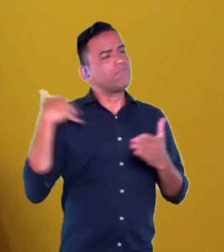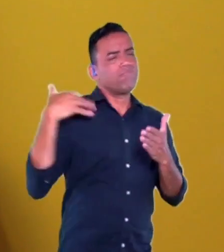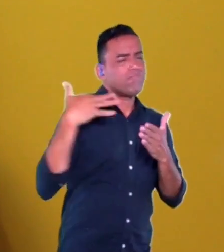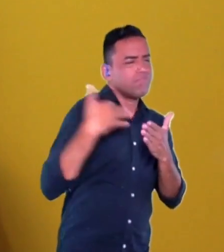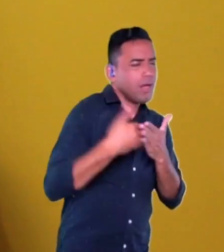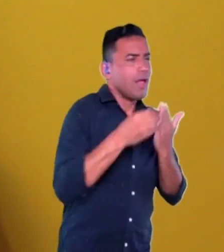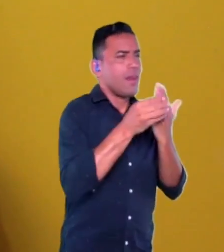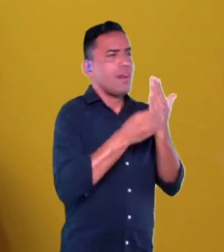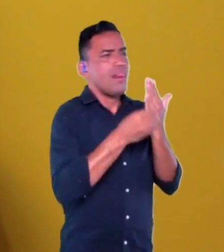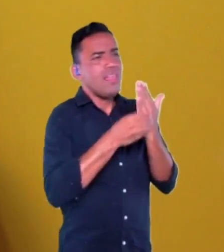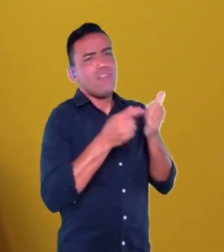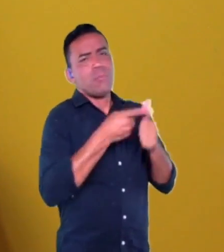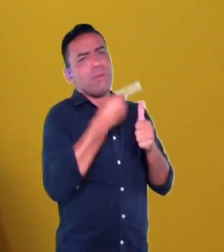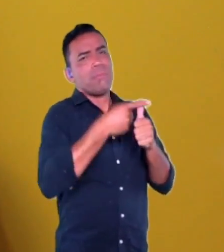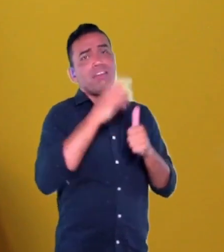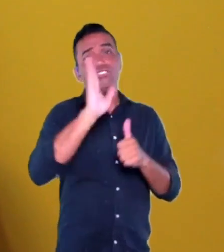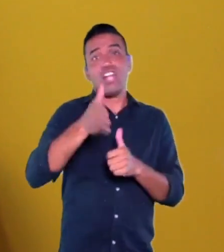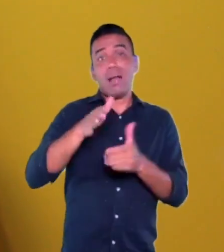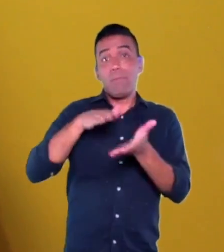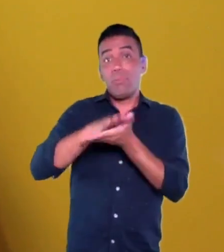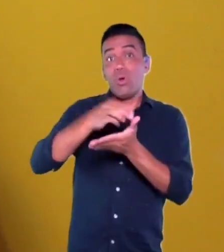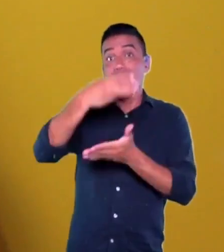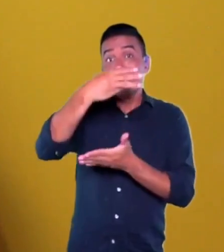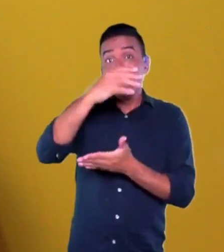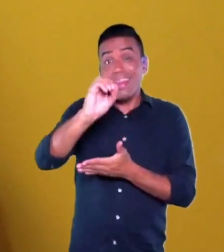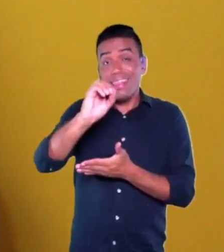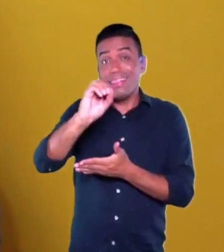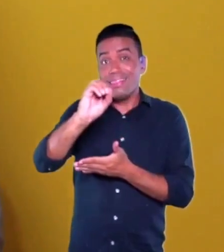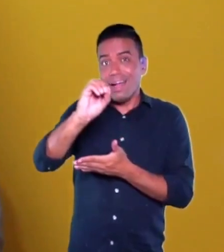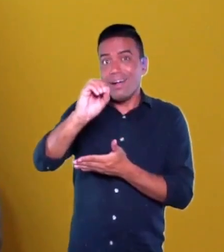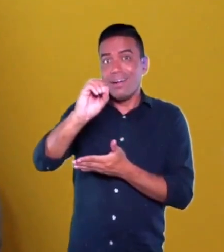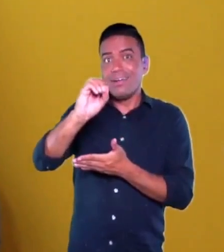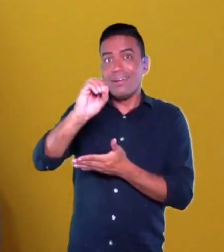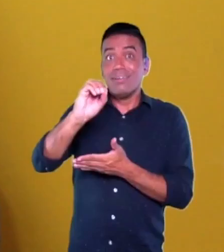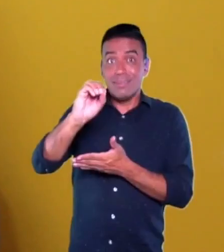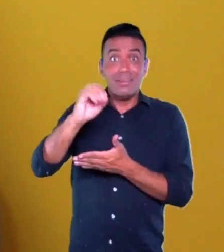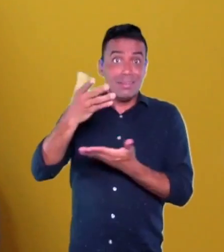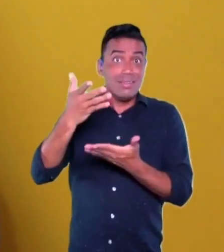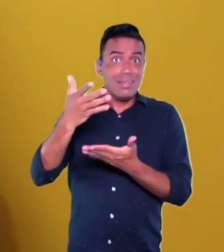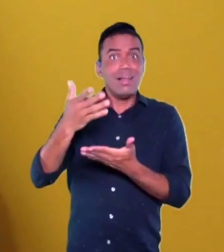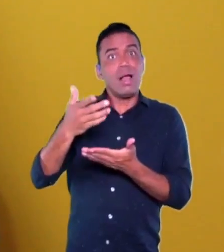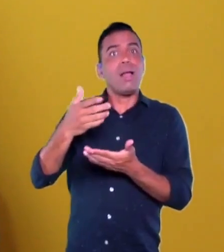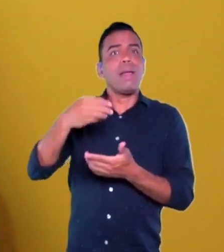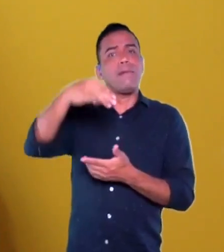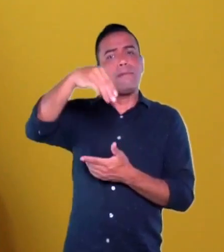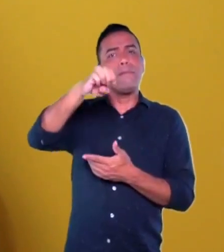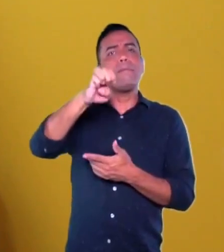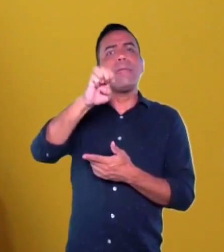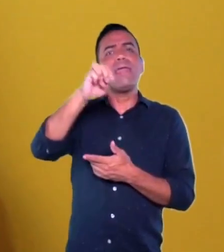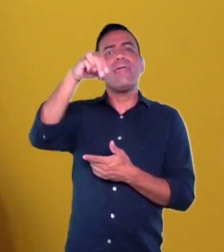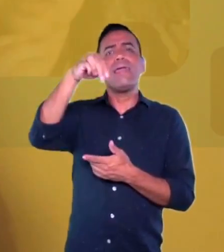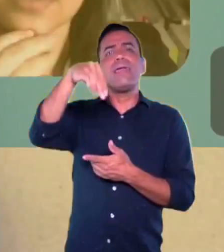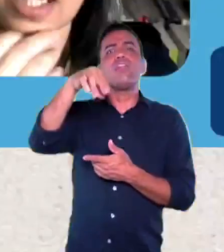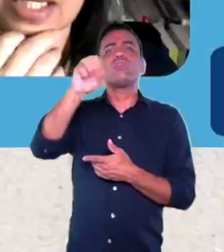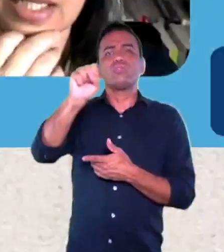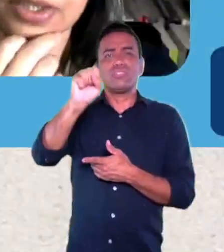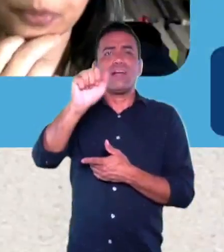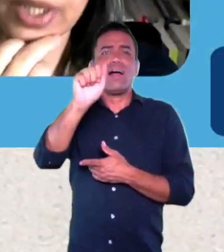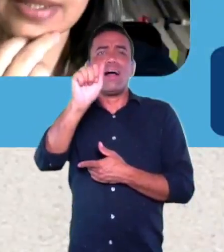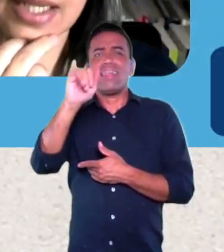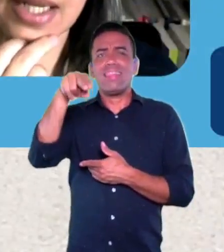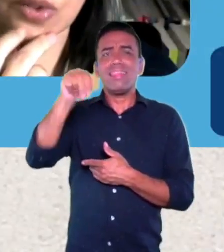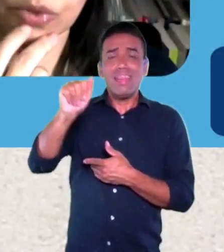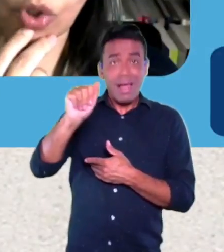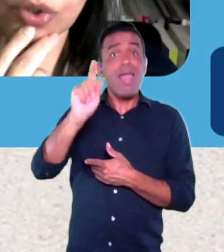já são mais de 30, e esse é o nono, né, o Menos Ainda, que a gente vai Menos falar Ainda é o pouco nono aqui. de poesia, né?